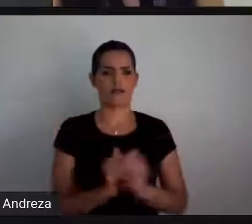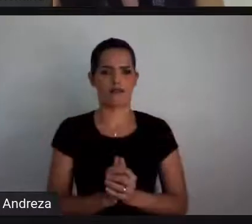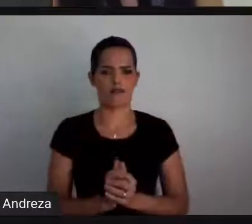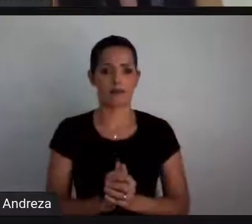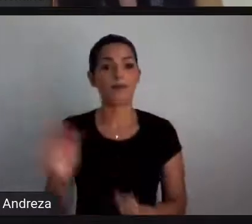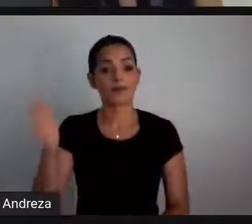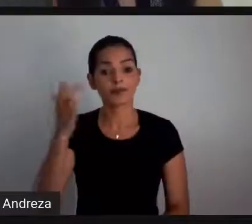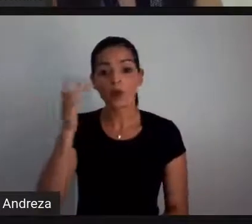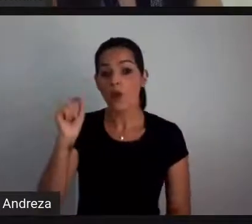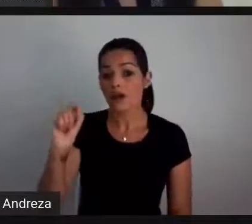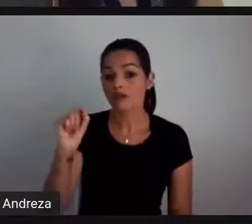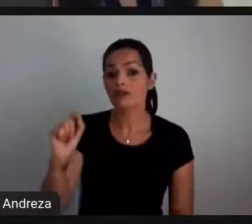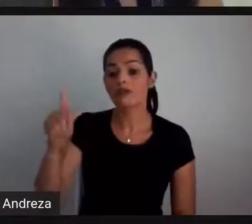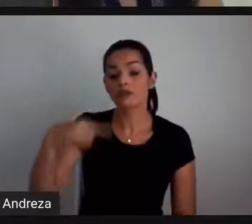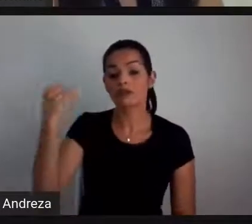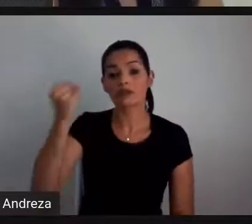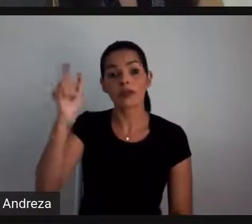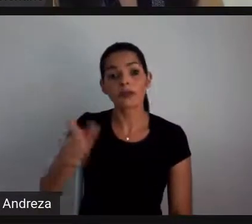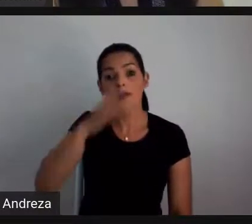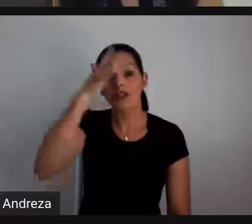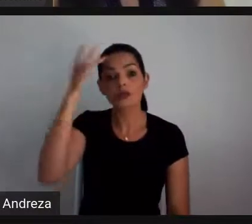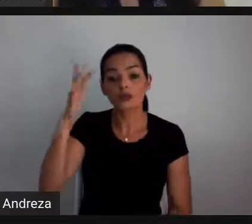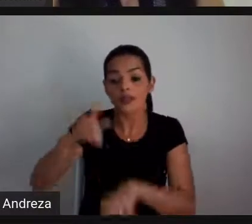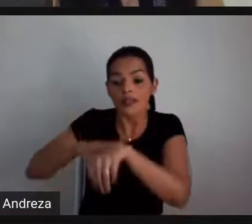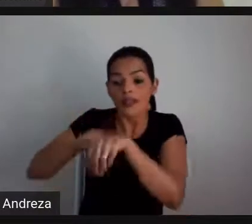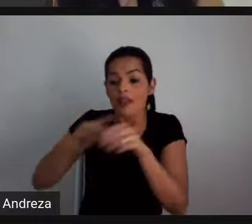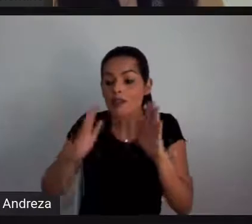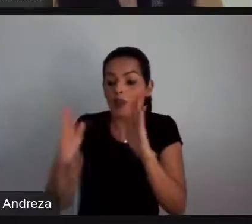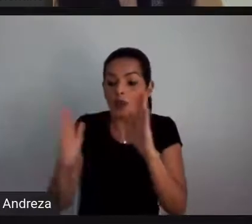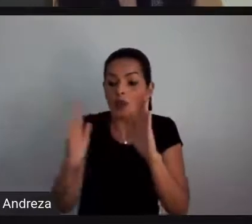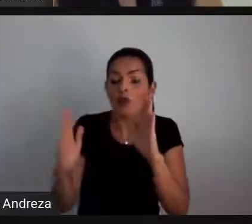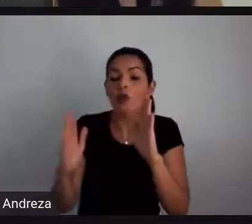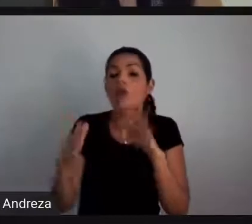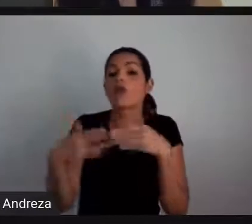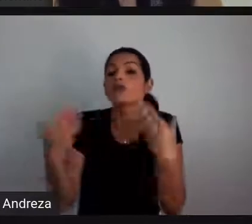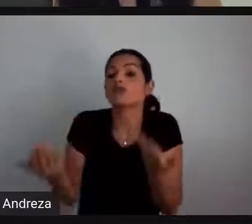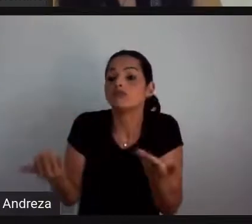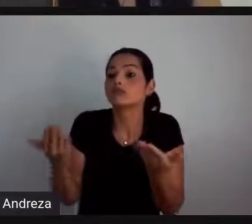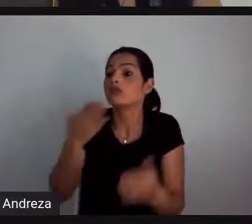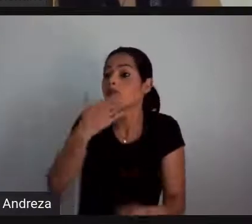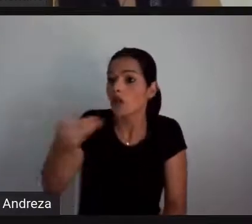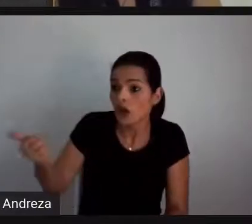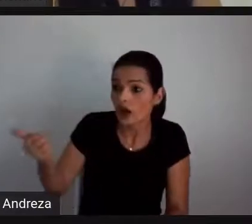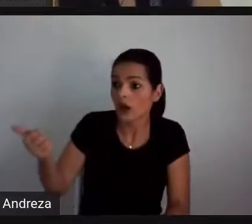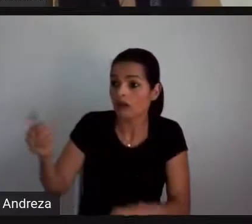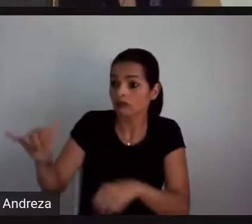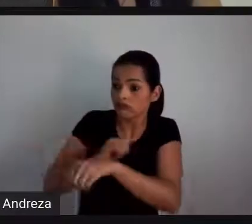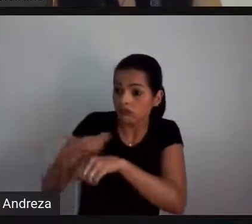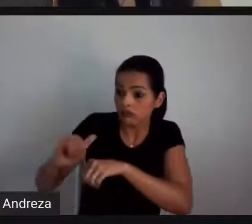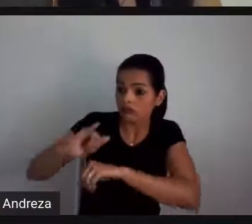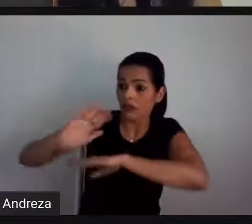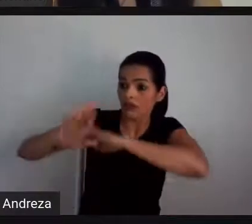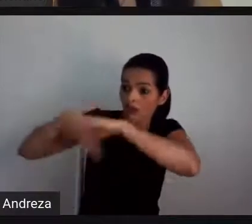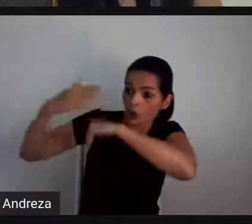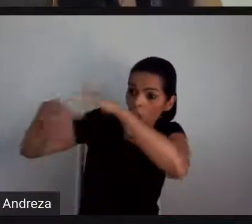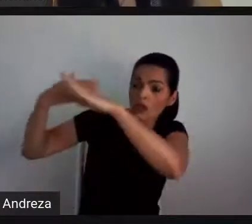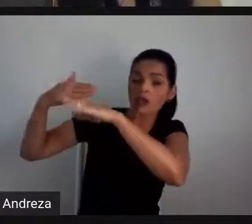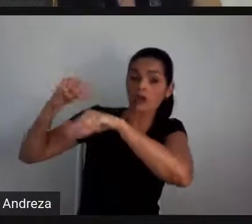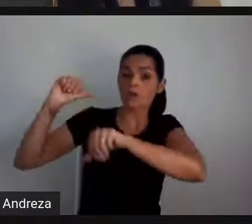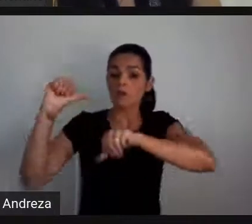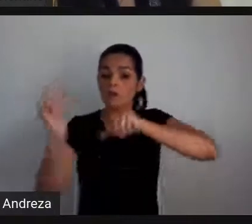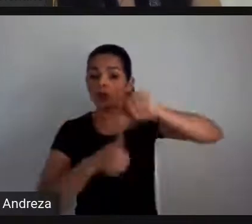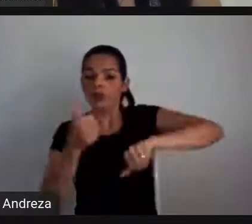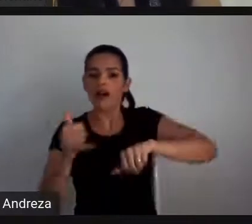acho assim, Clarissa, que é importante a pessoa dedicar tempo, né? Tudo que ela quer melhorar, que ela quer evoluir, que ela quer mudar, vamos dizer assim,